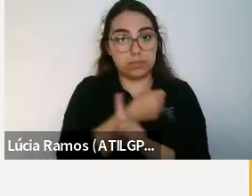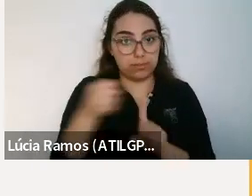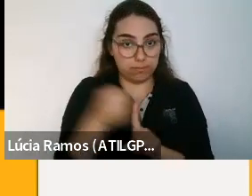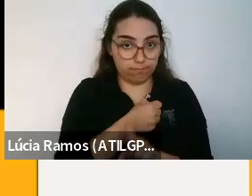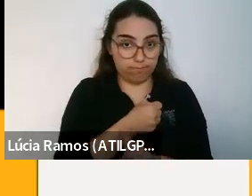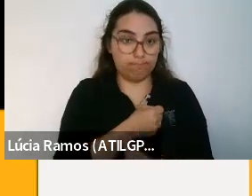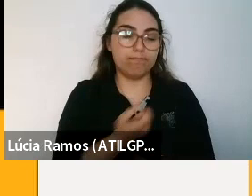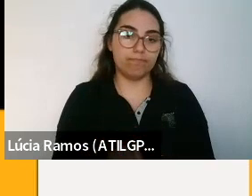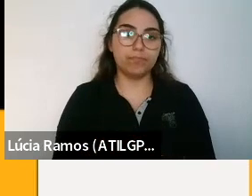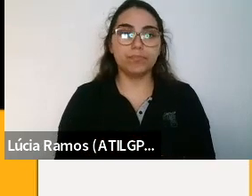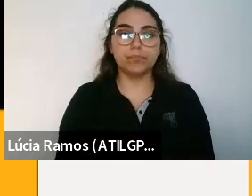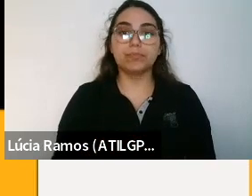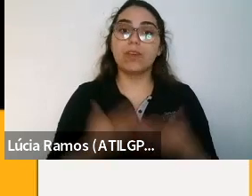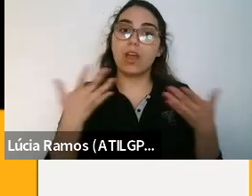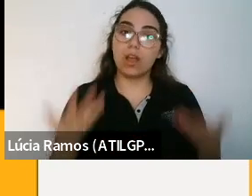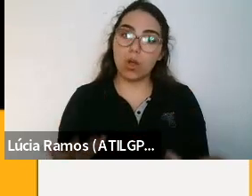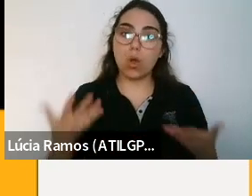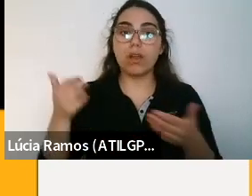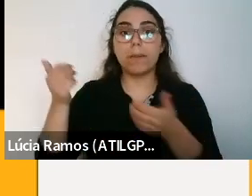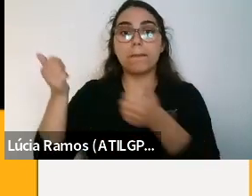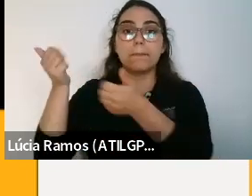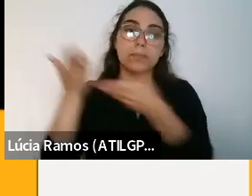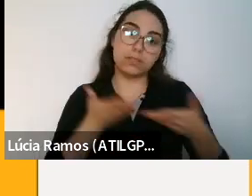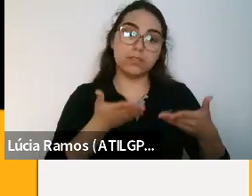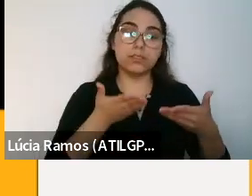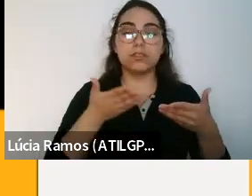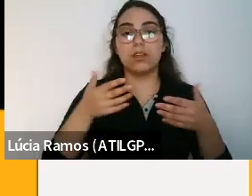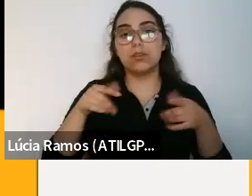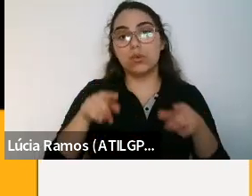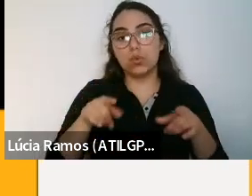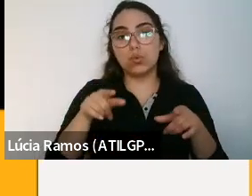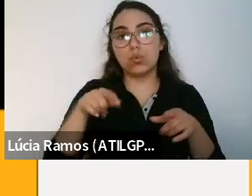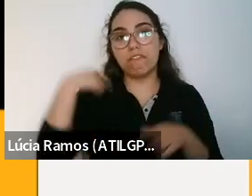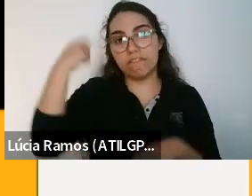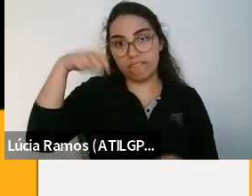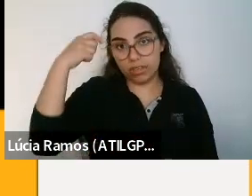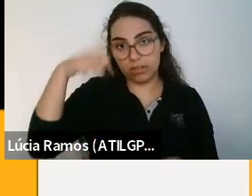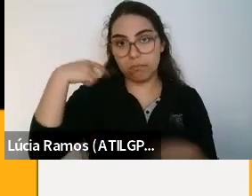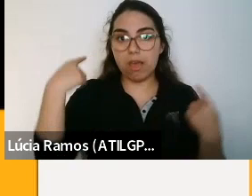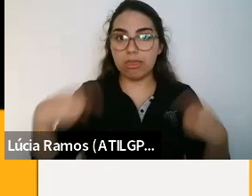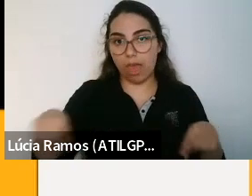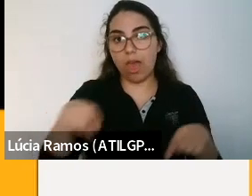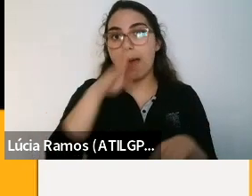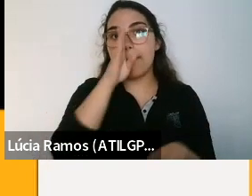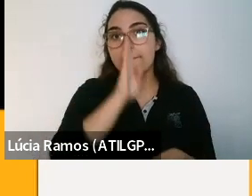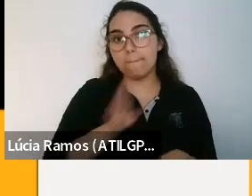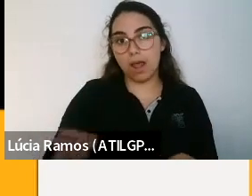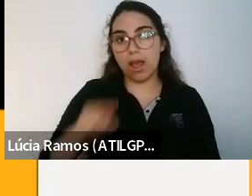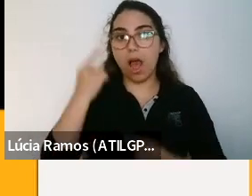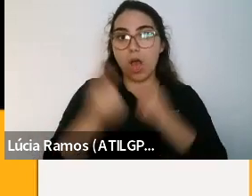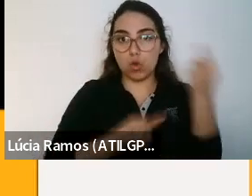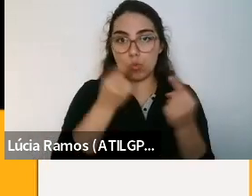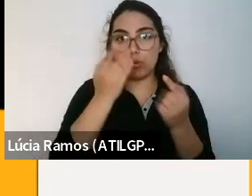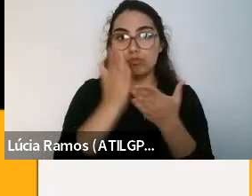Agora vou passar à apresentação de um pequeno filme que apenas mostra algumas práticas desenvolvidas pelo